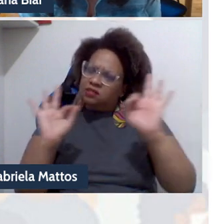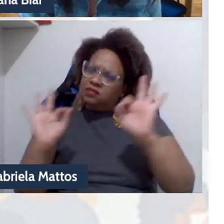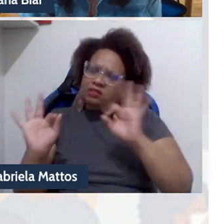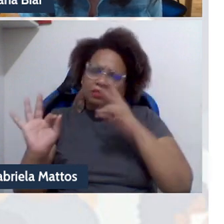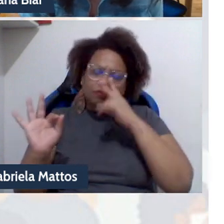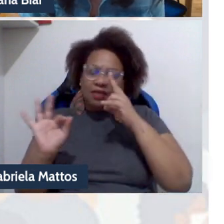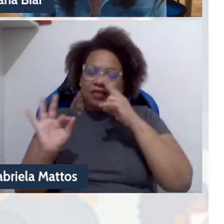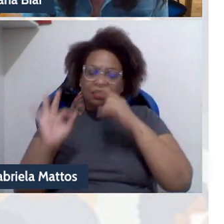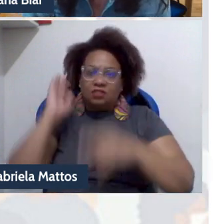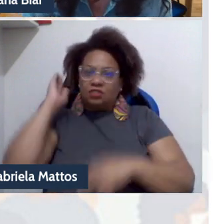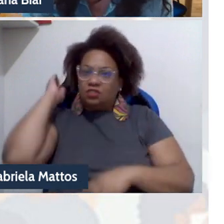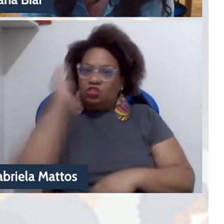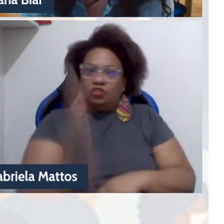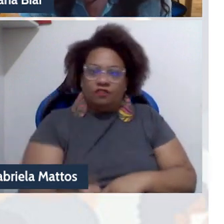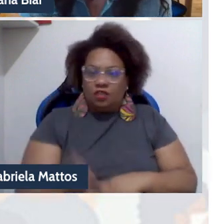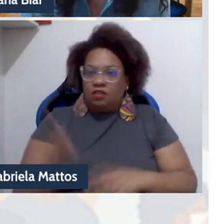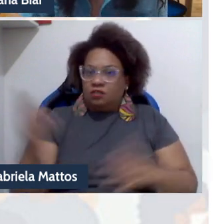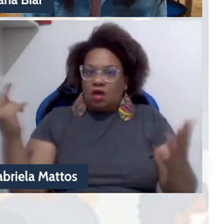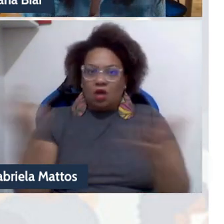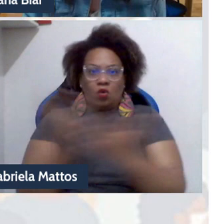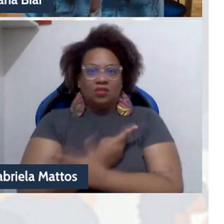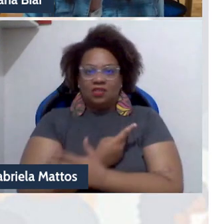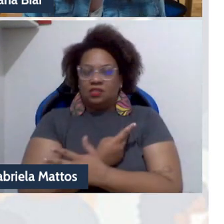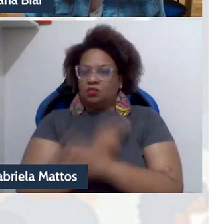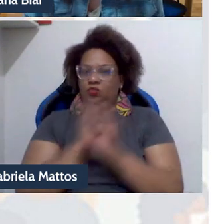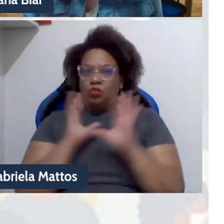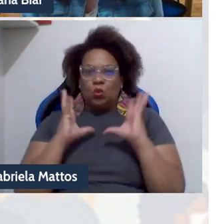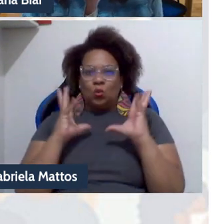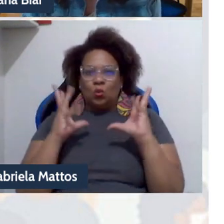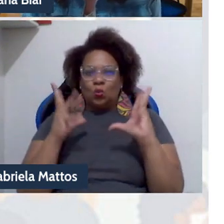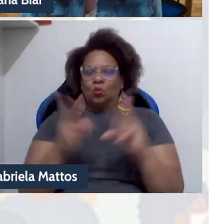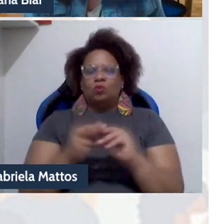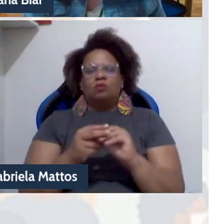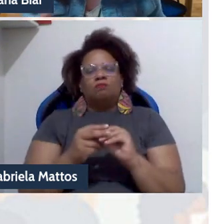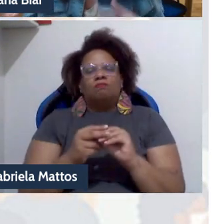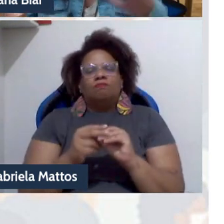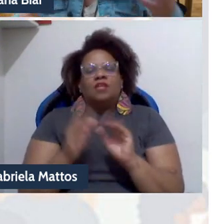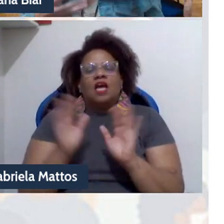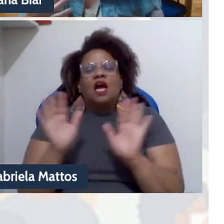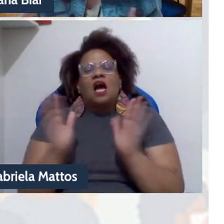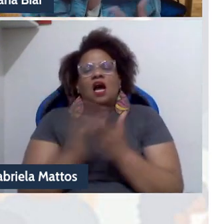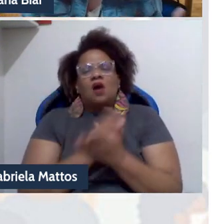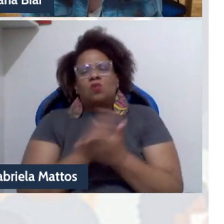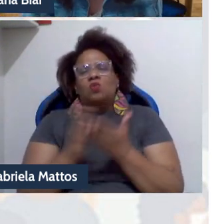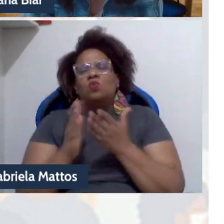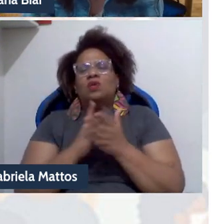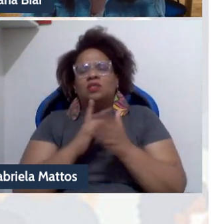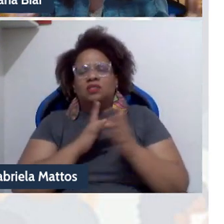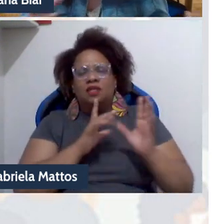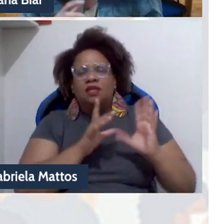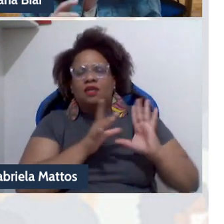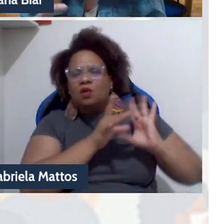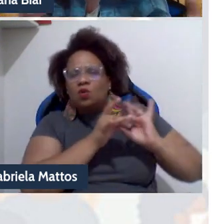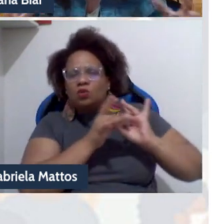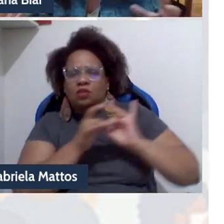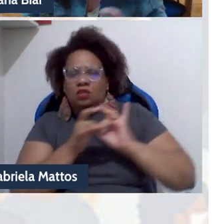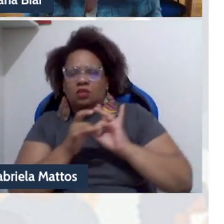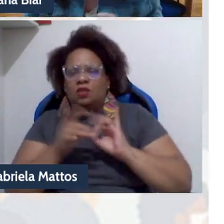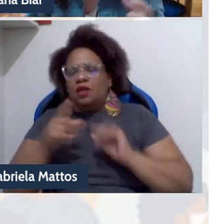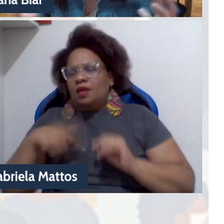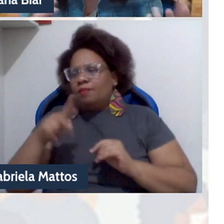vez. Algumas orações são mais claramente contextualizadoras, né? A gente vê alguns momentos que ela fala que era professora do